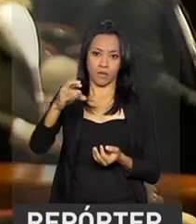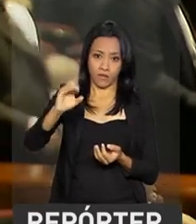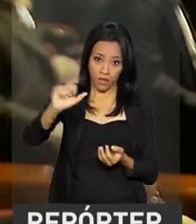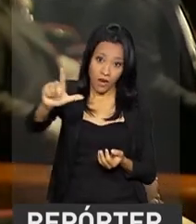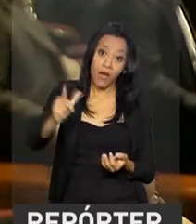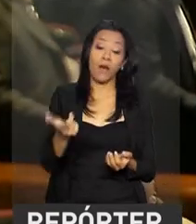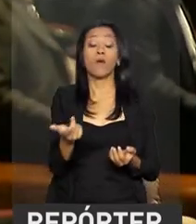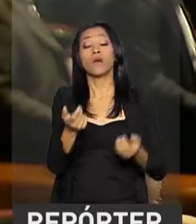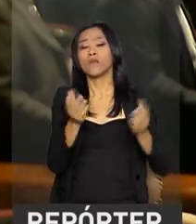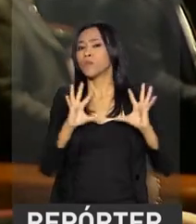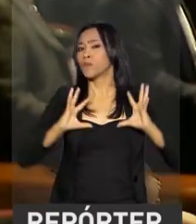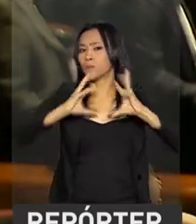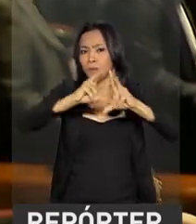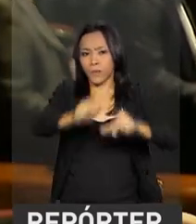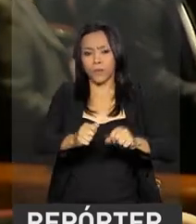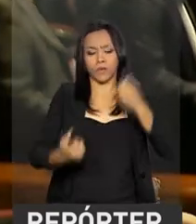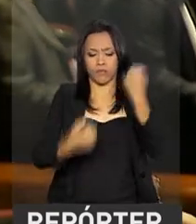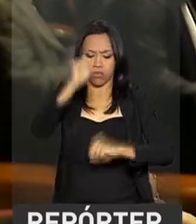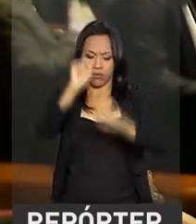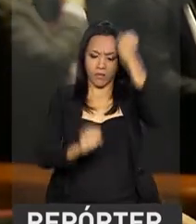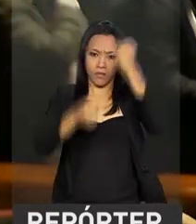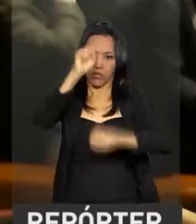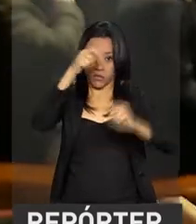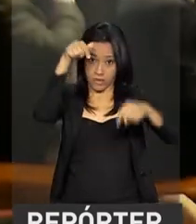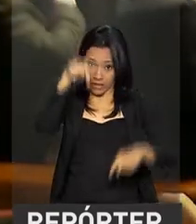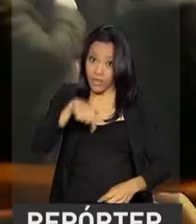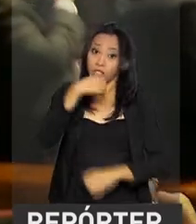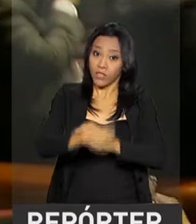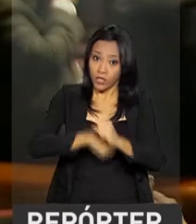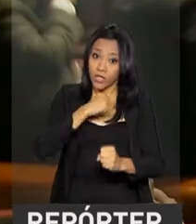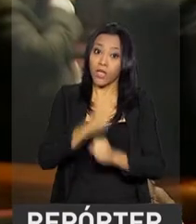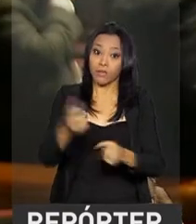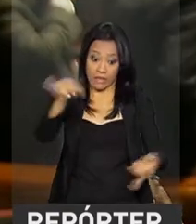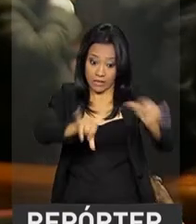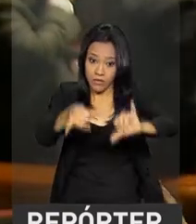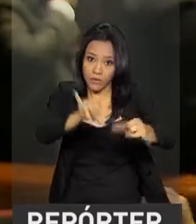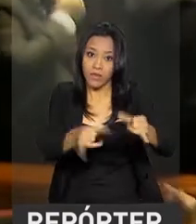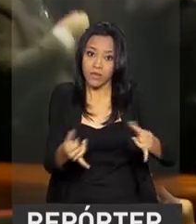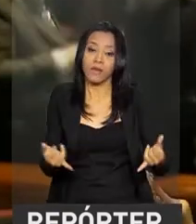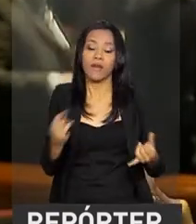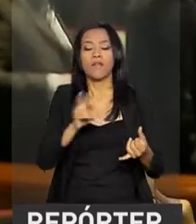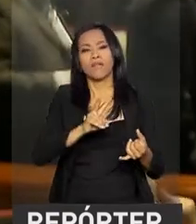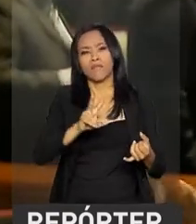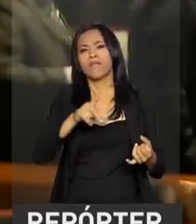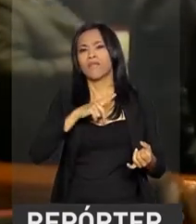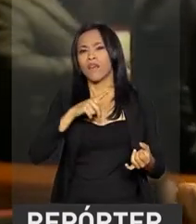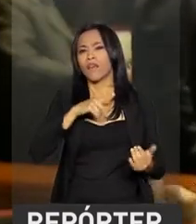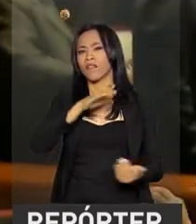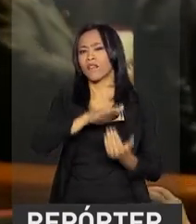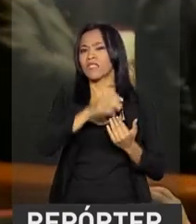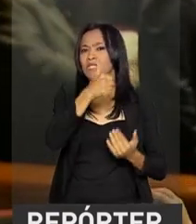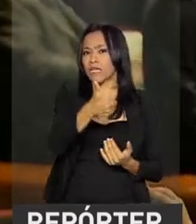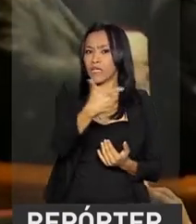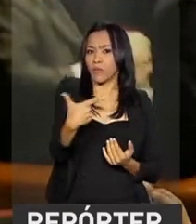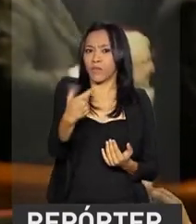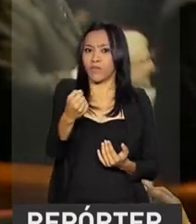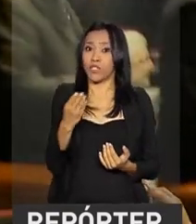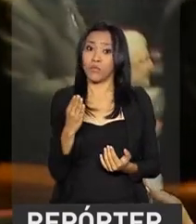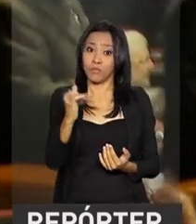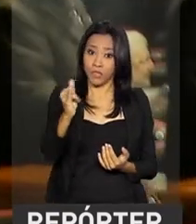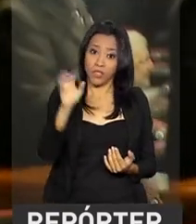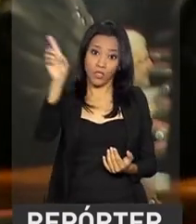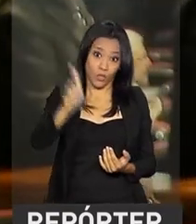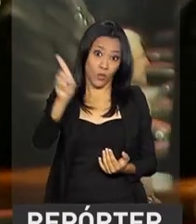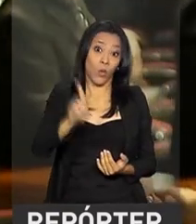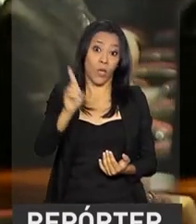faturamento líquido total da indústria nacional este ano, a indústria química nacional, deve chegar a 120 bilhões de